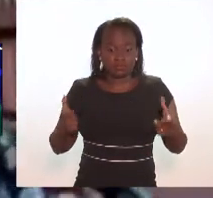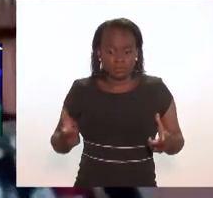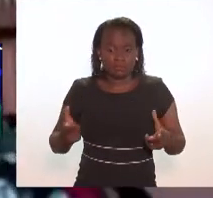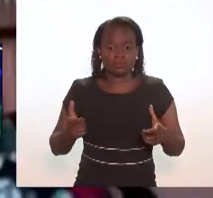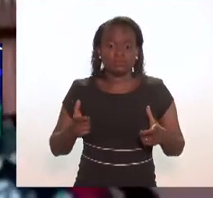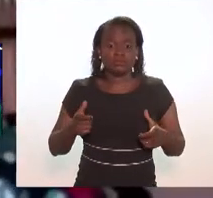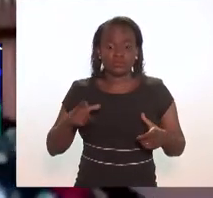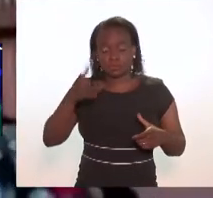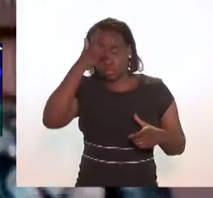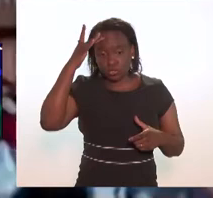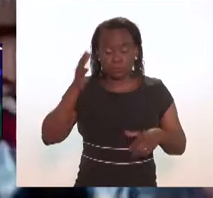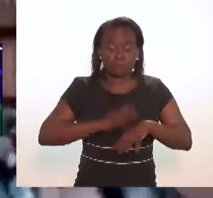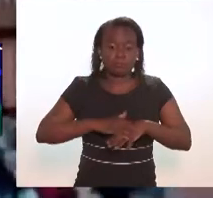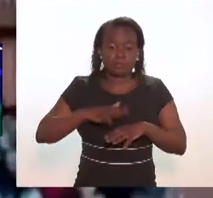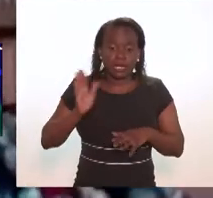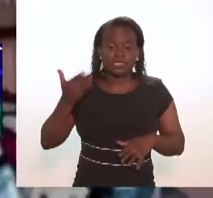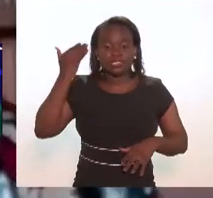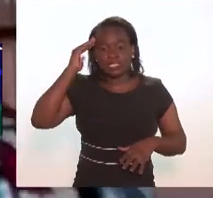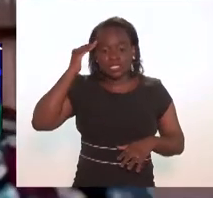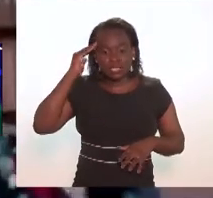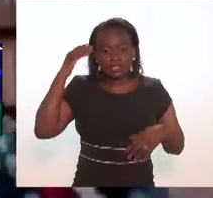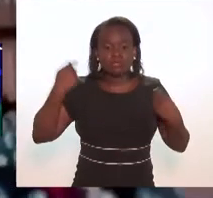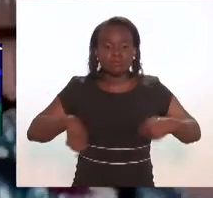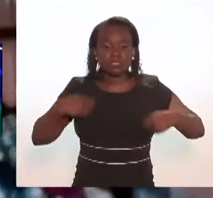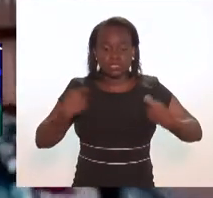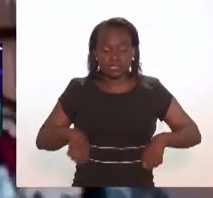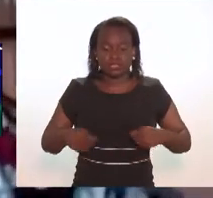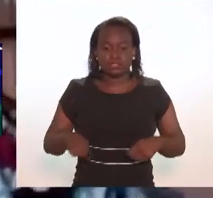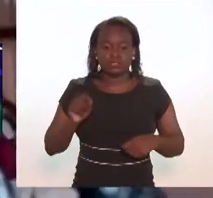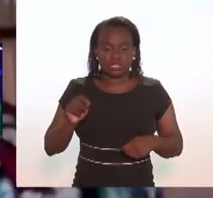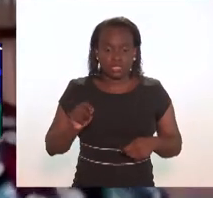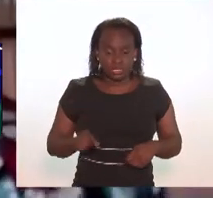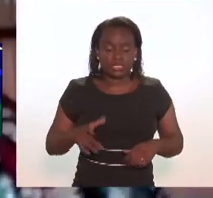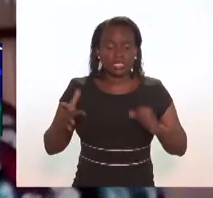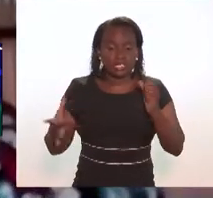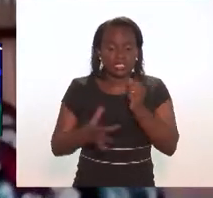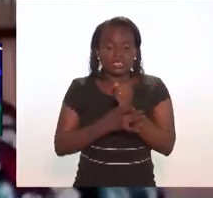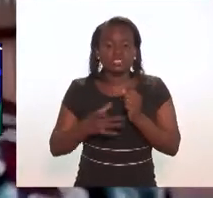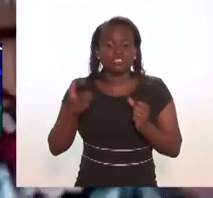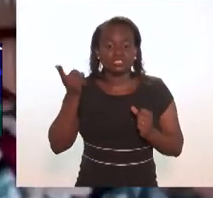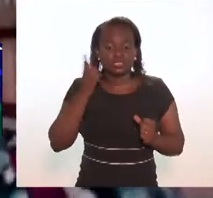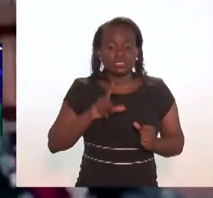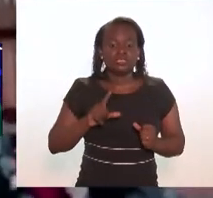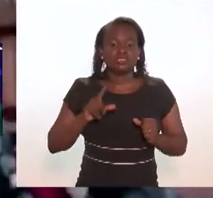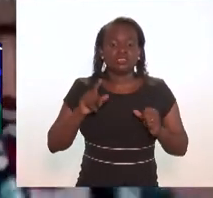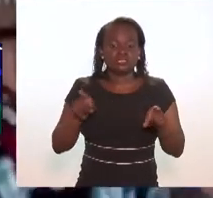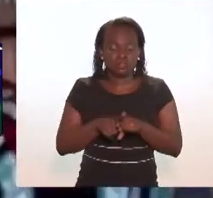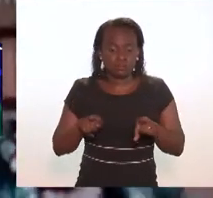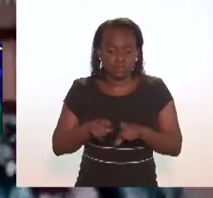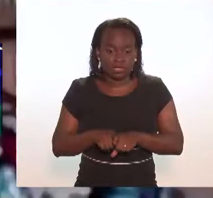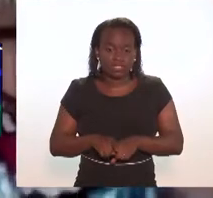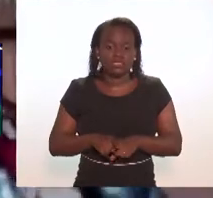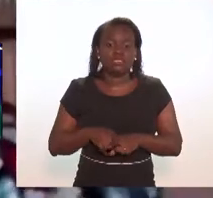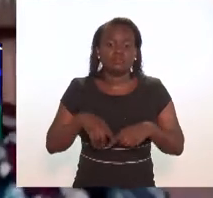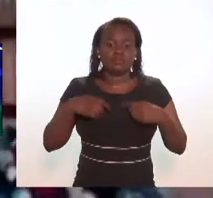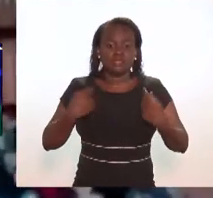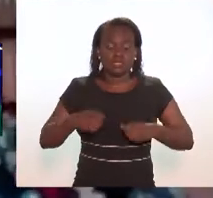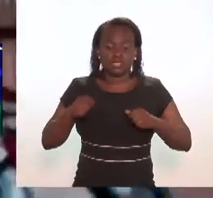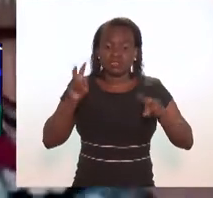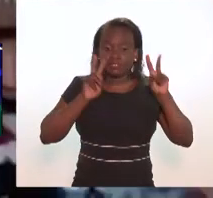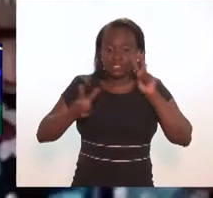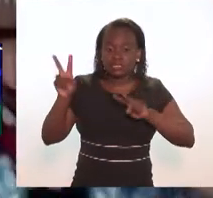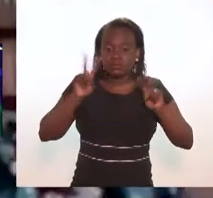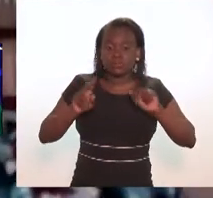mais pessoas entendendo a necessidade de garantir um marco que também dê